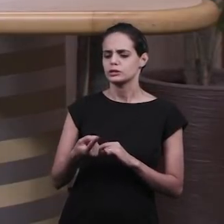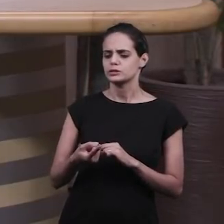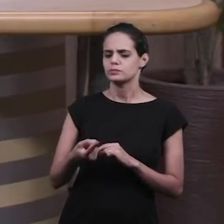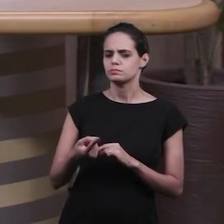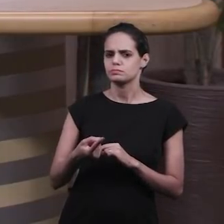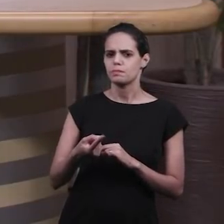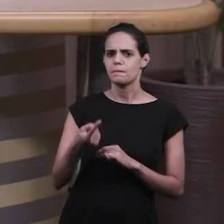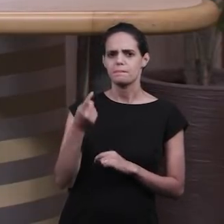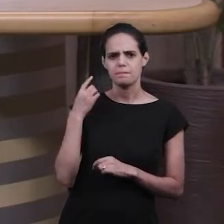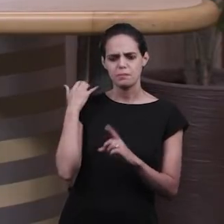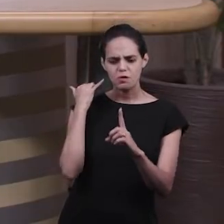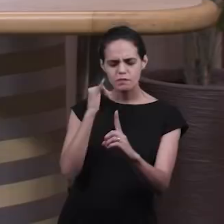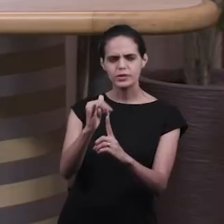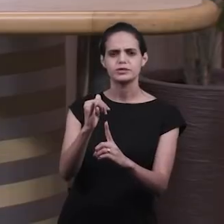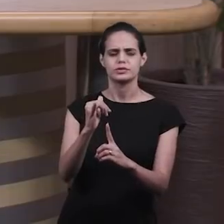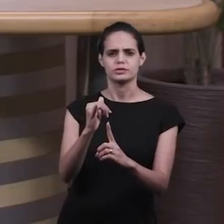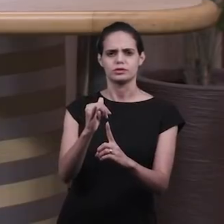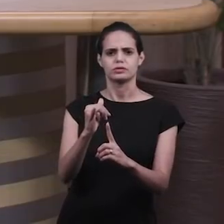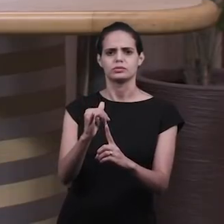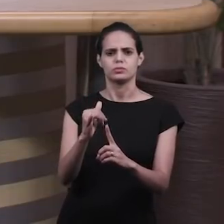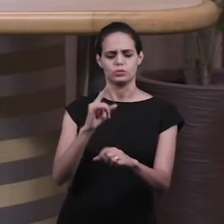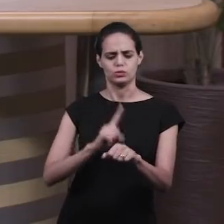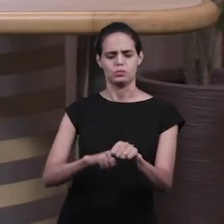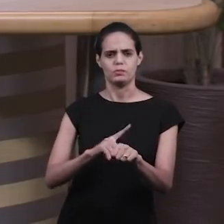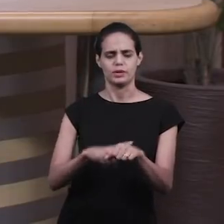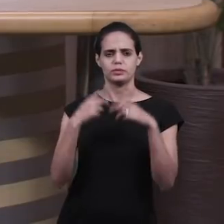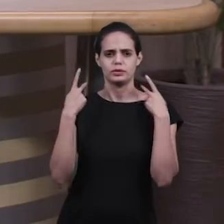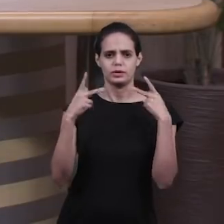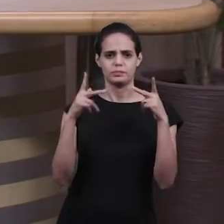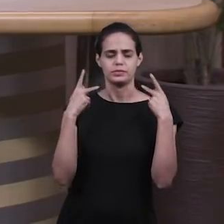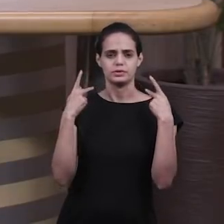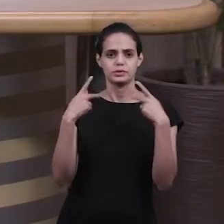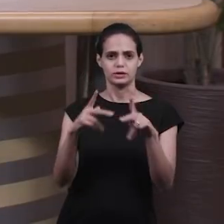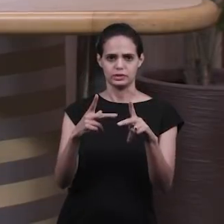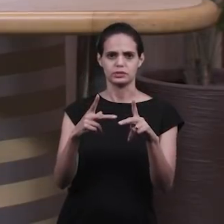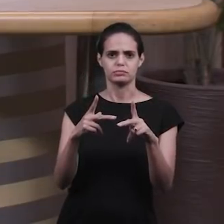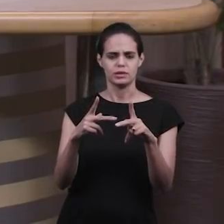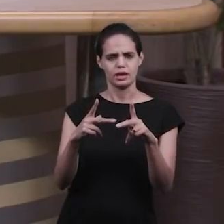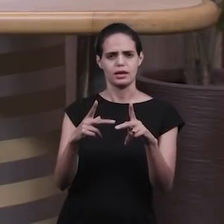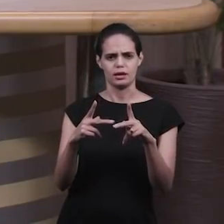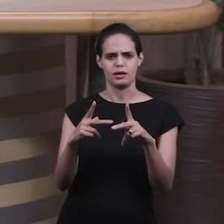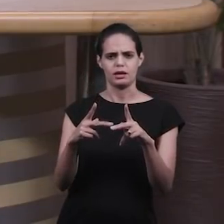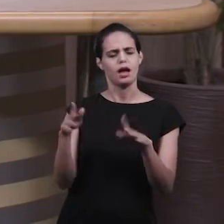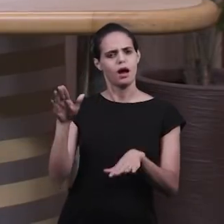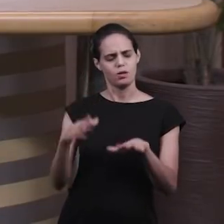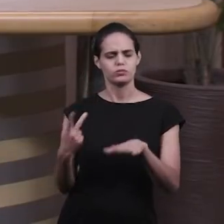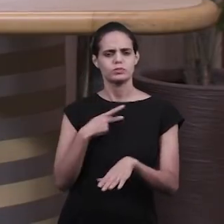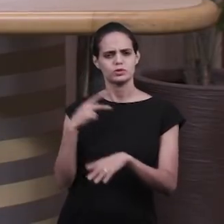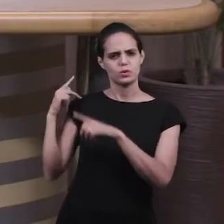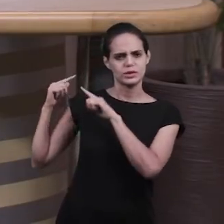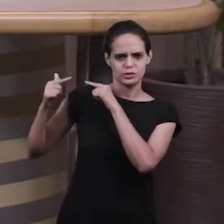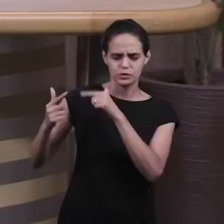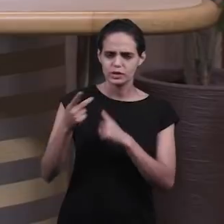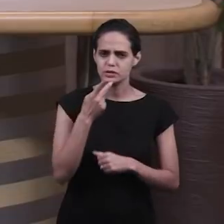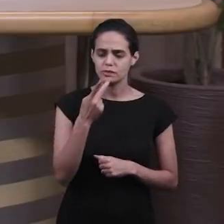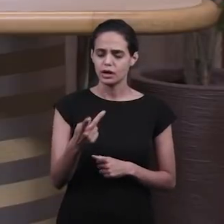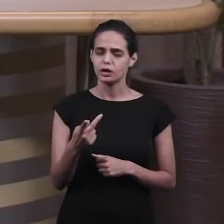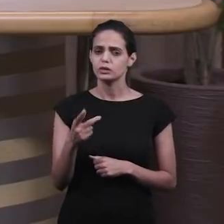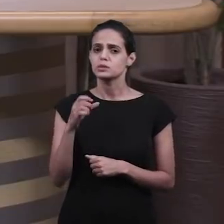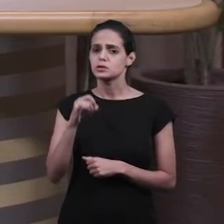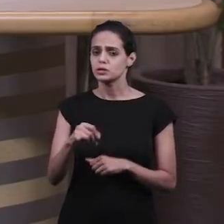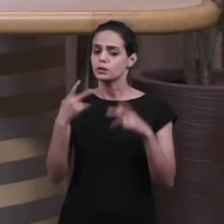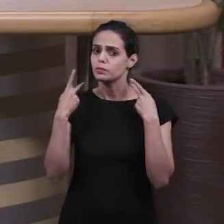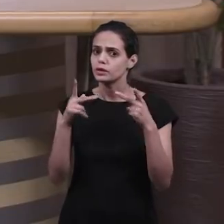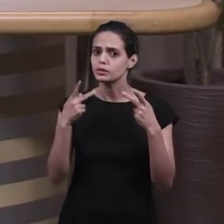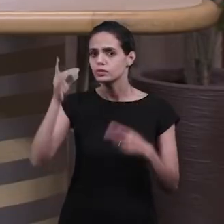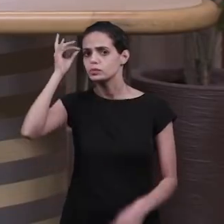estão profetizando, porque a mensagem ali, se ele está no Espírito, na posição de servo de Deus, e o Espírito Santo está usando, ele